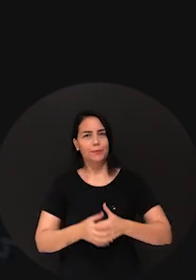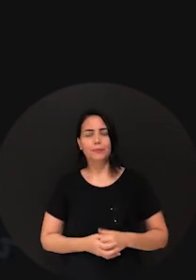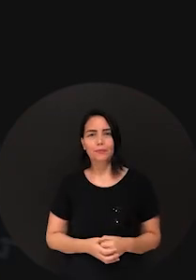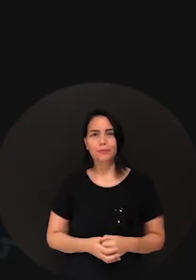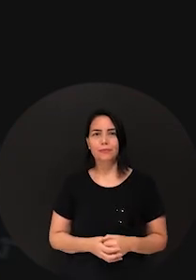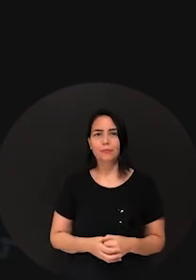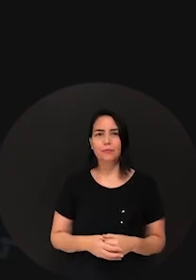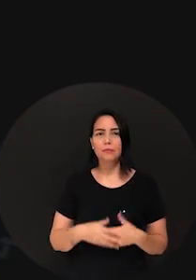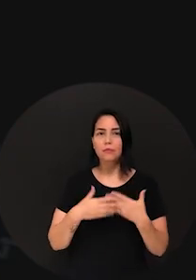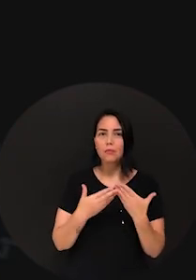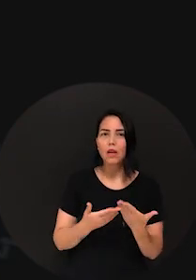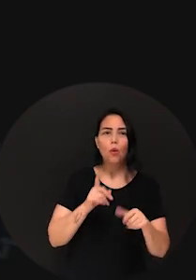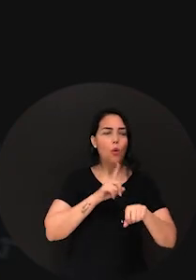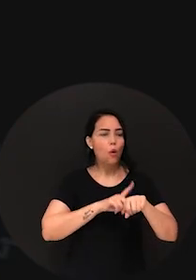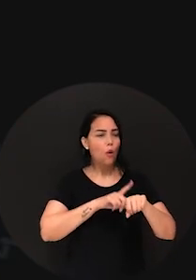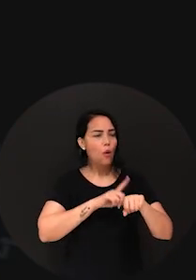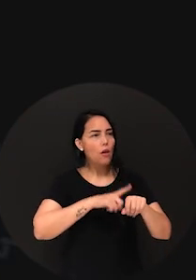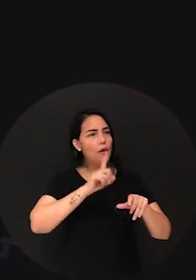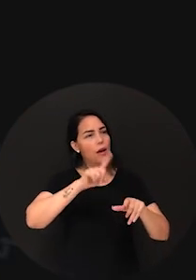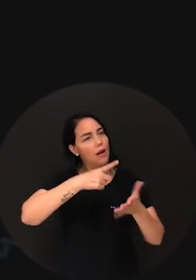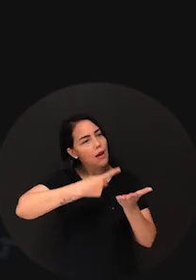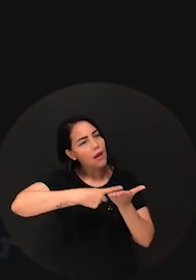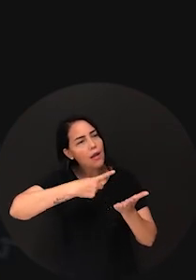horário, então, definido nas entrevistas.